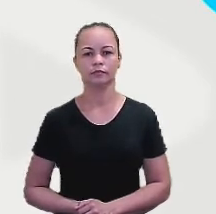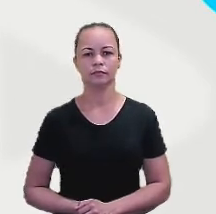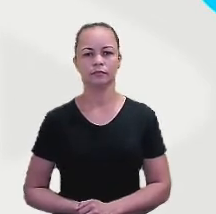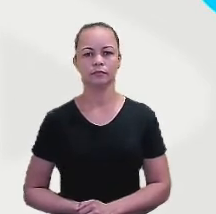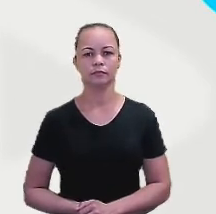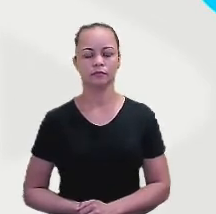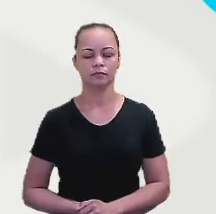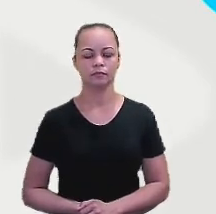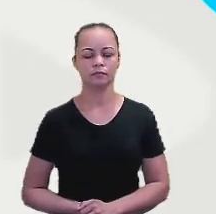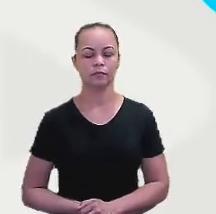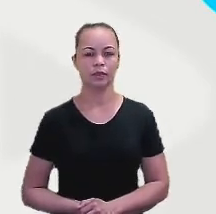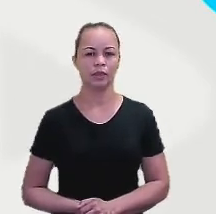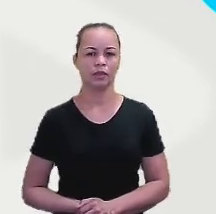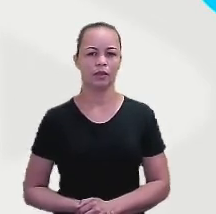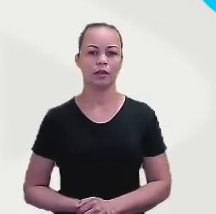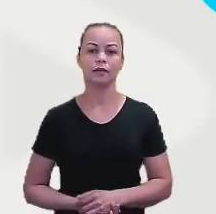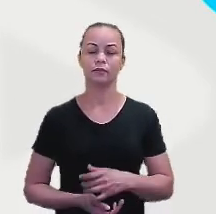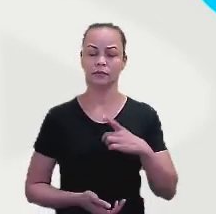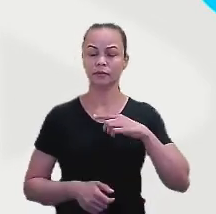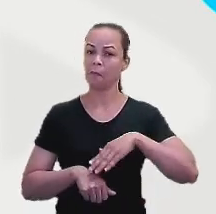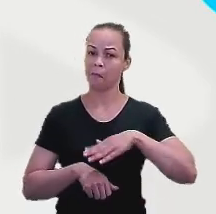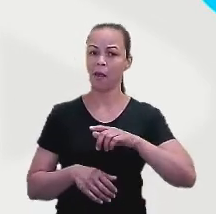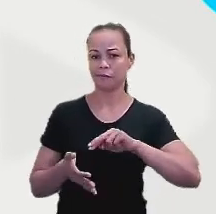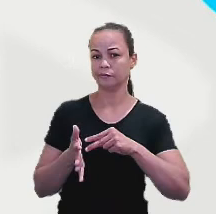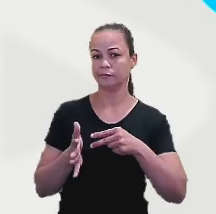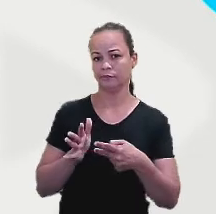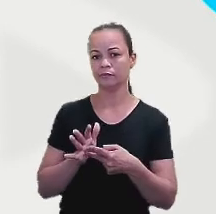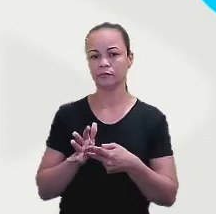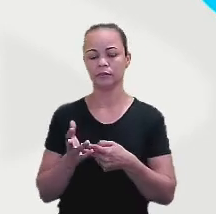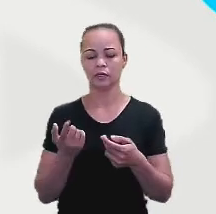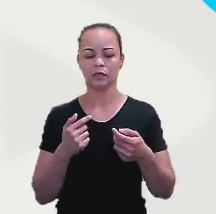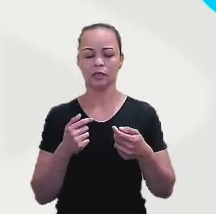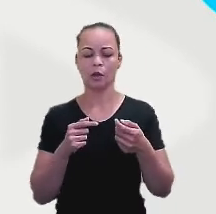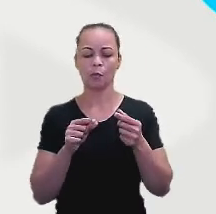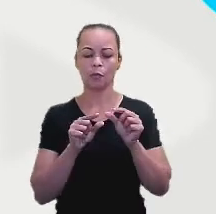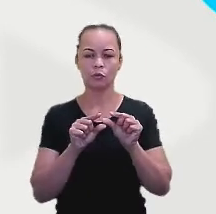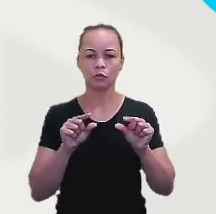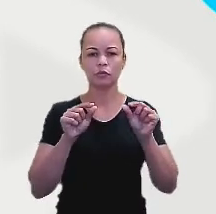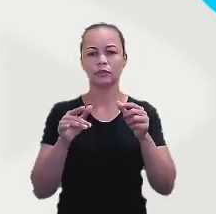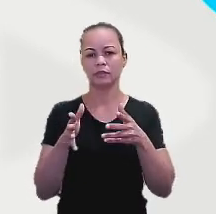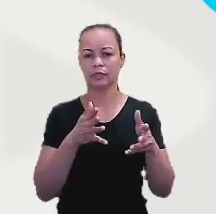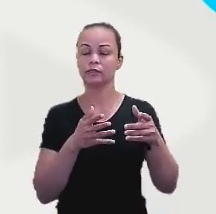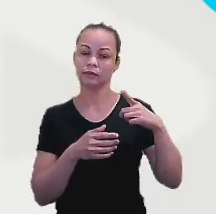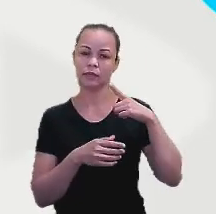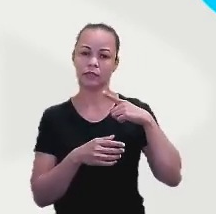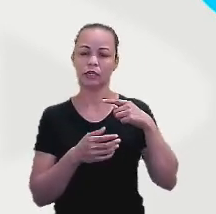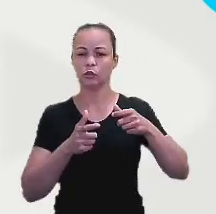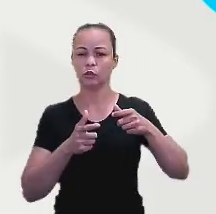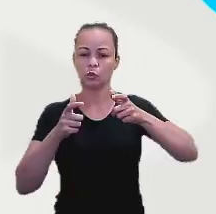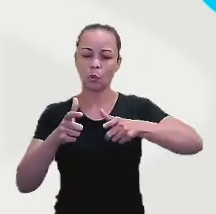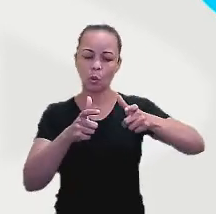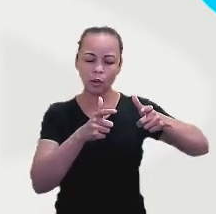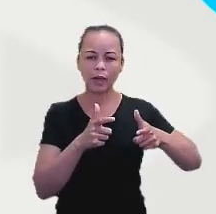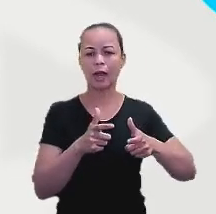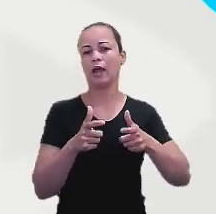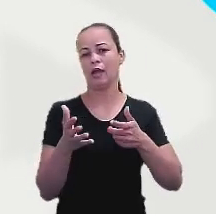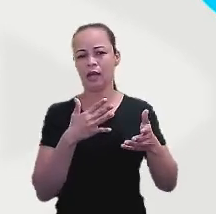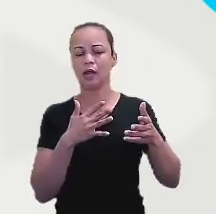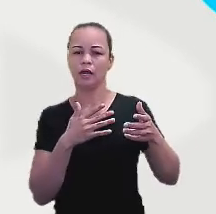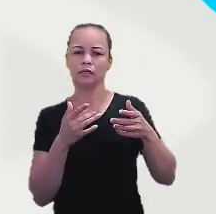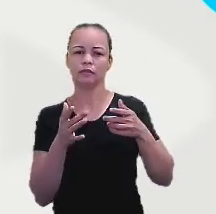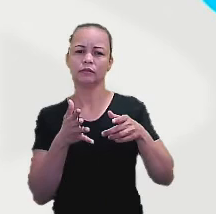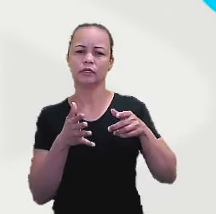Ainda tem mais significado ali, ó. Pronúncia de uma língua típica de alguém, de uma região, sotaque,